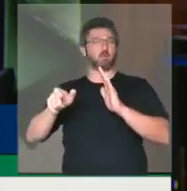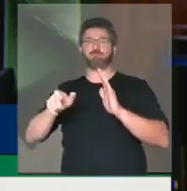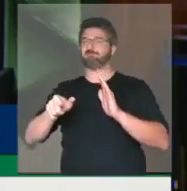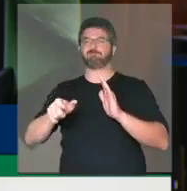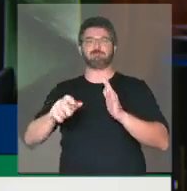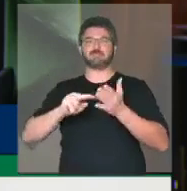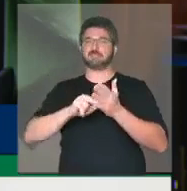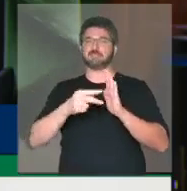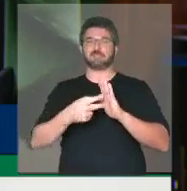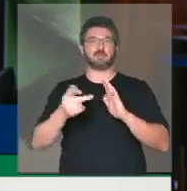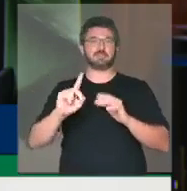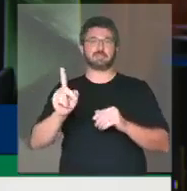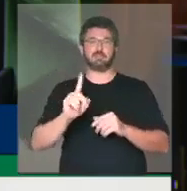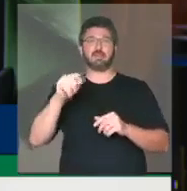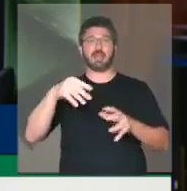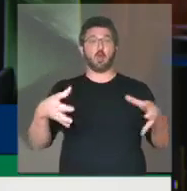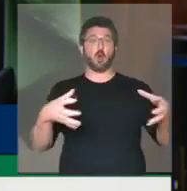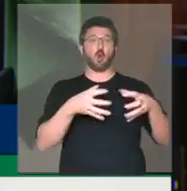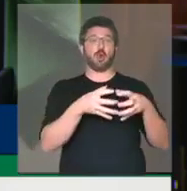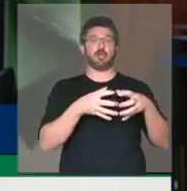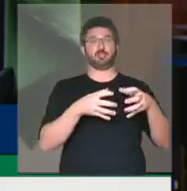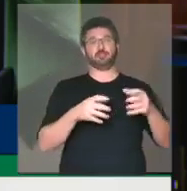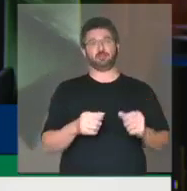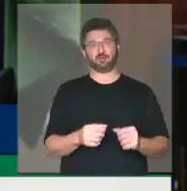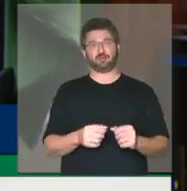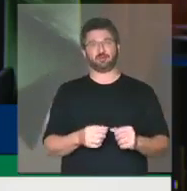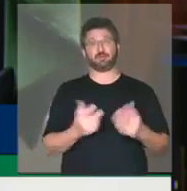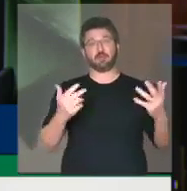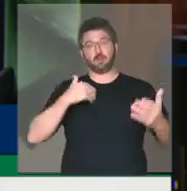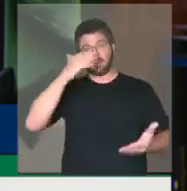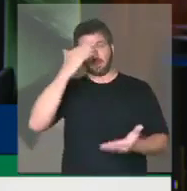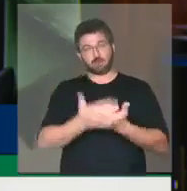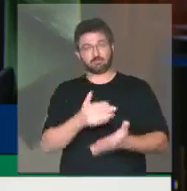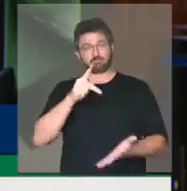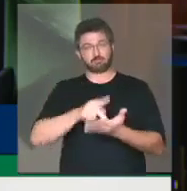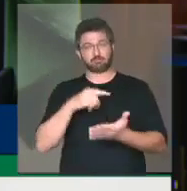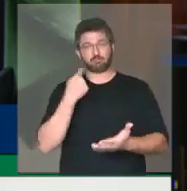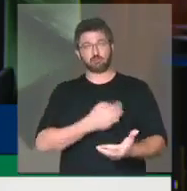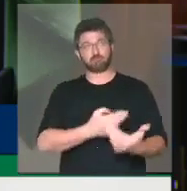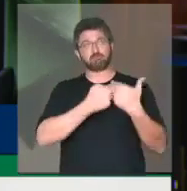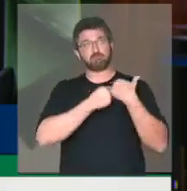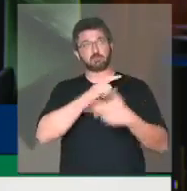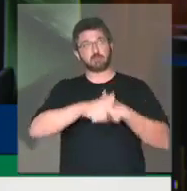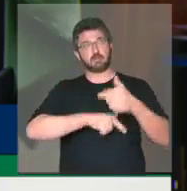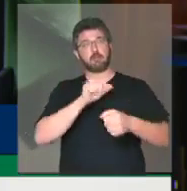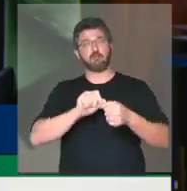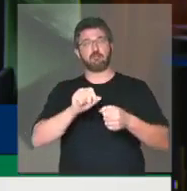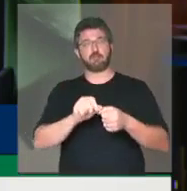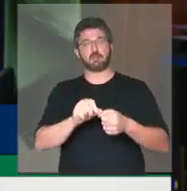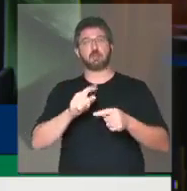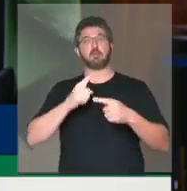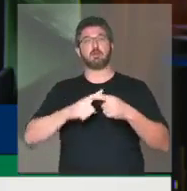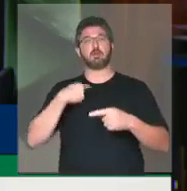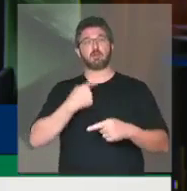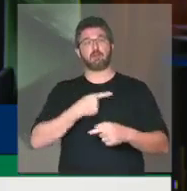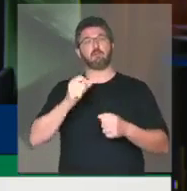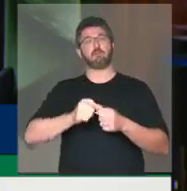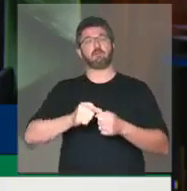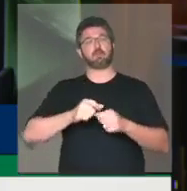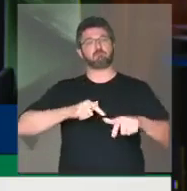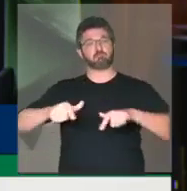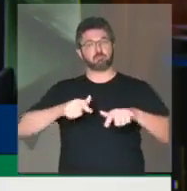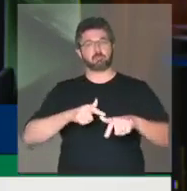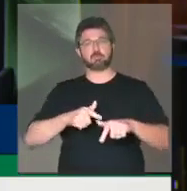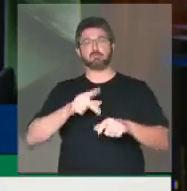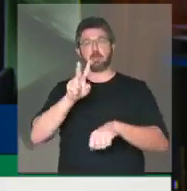representação coletiva. Tenho absolutamente convicção de que cumprimos o nosso dever, porque soubemos